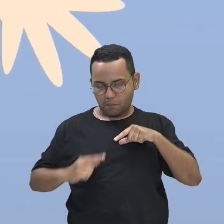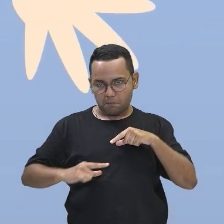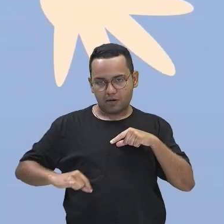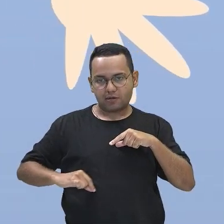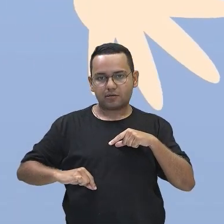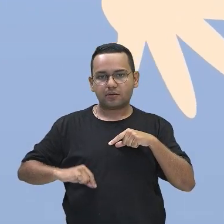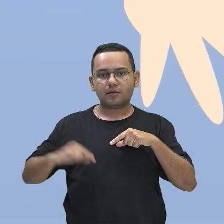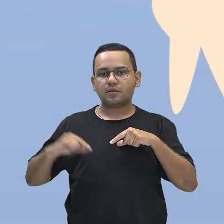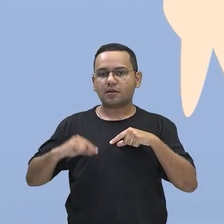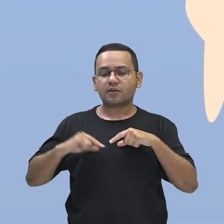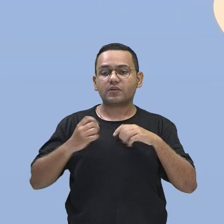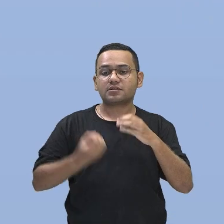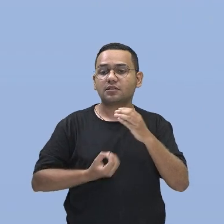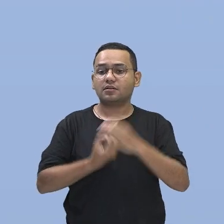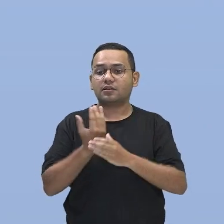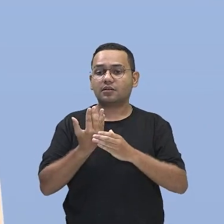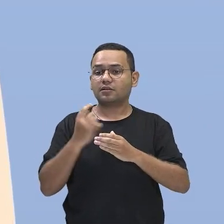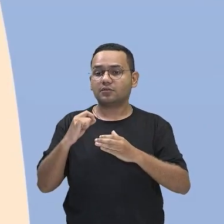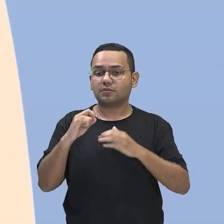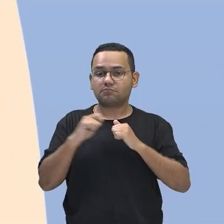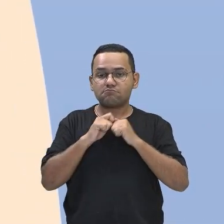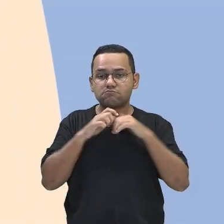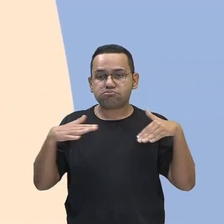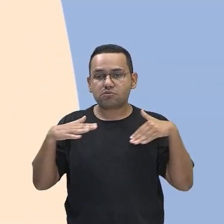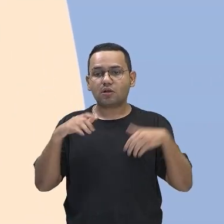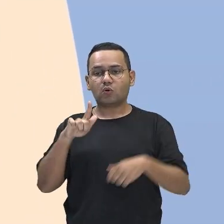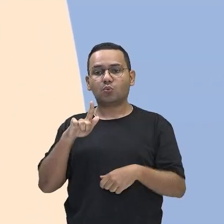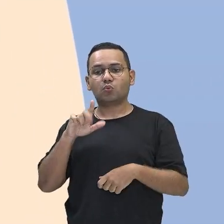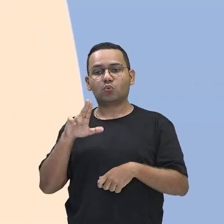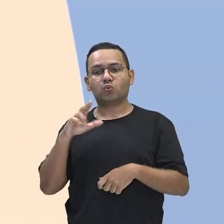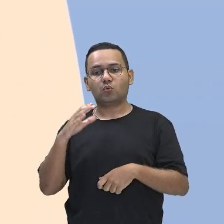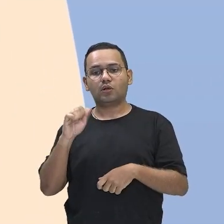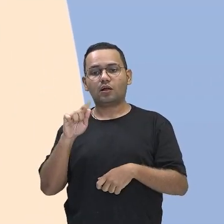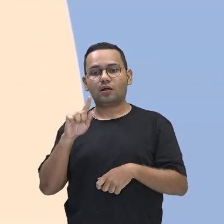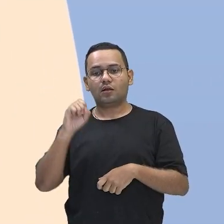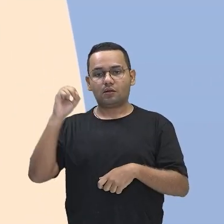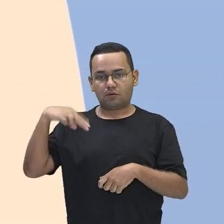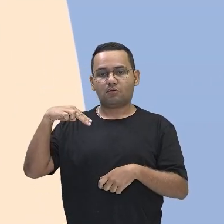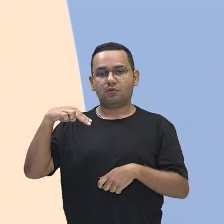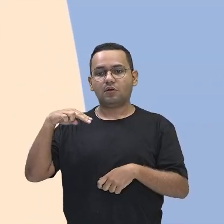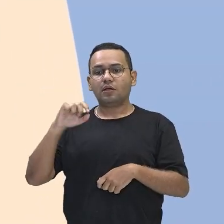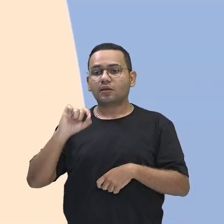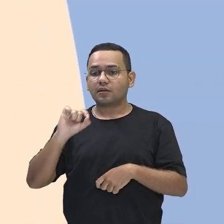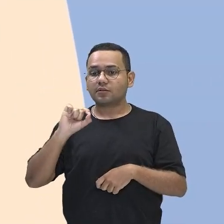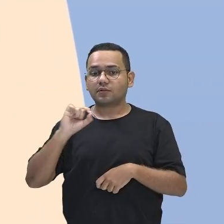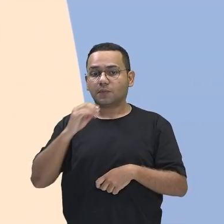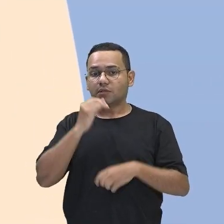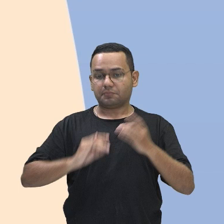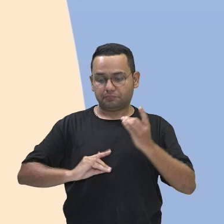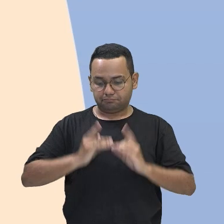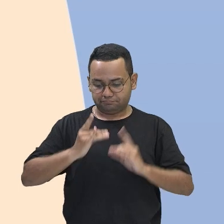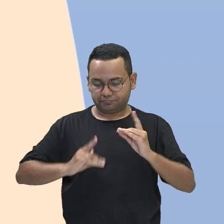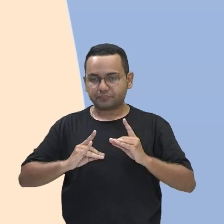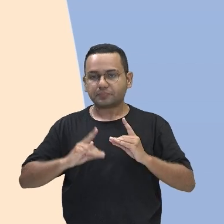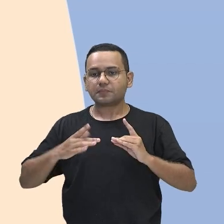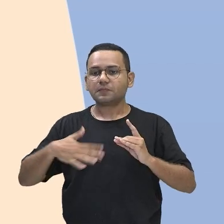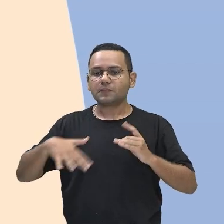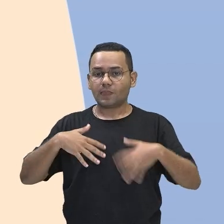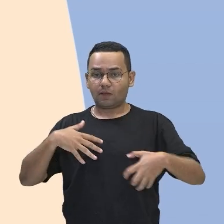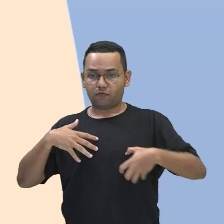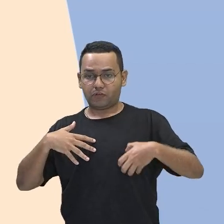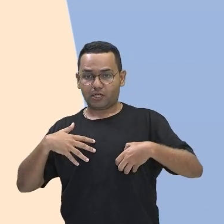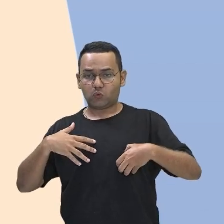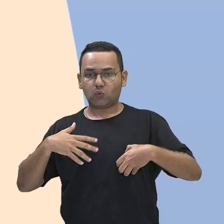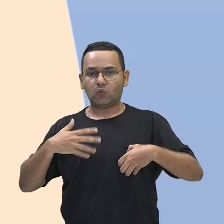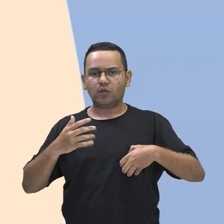vai produzir um hormônio, liberar ele na corrente sanguínea chamado glucagon. Esse hormônio vai lá no fígado, ele dá um recado